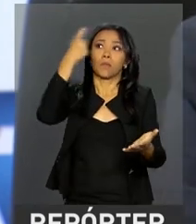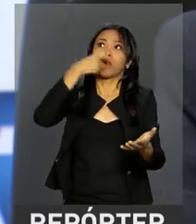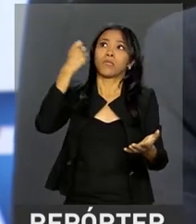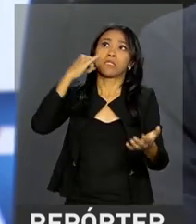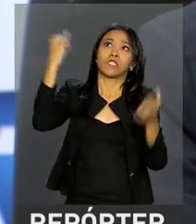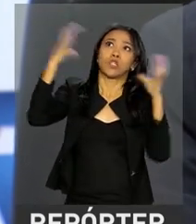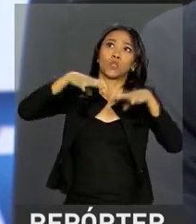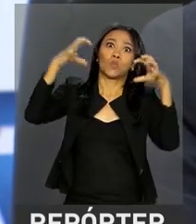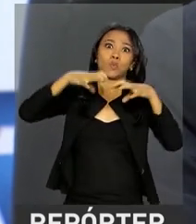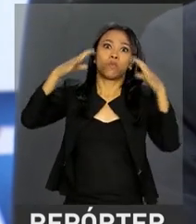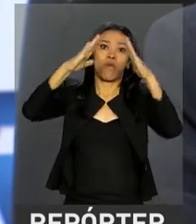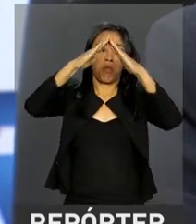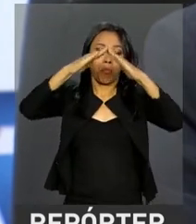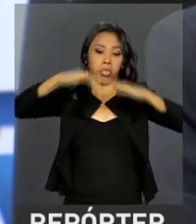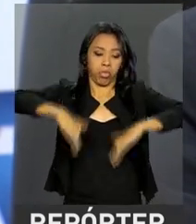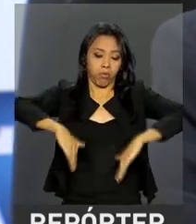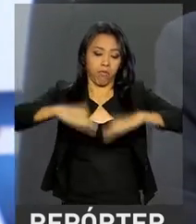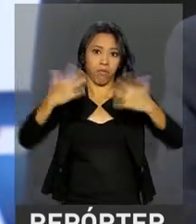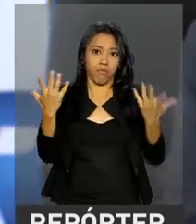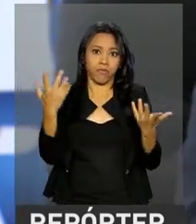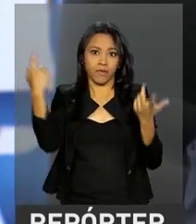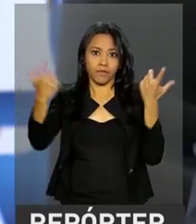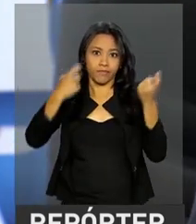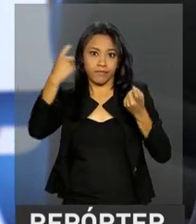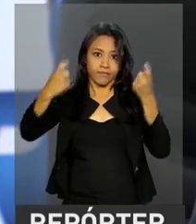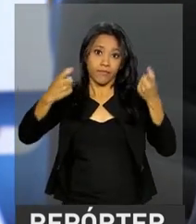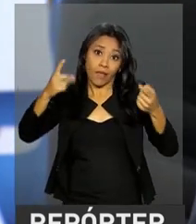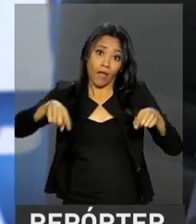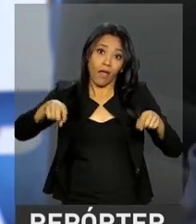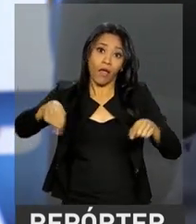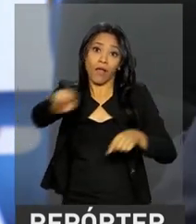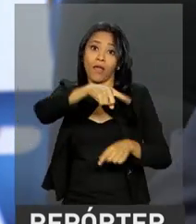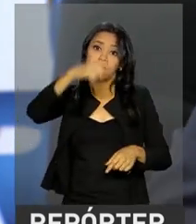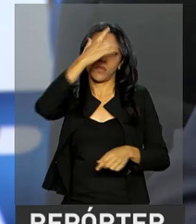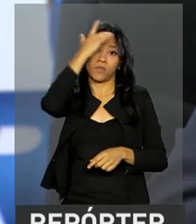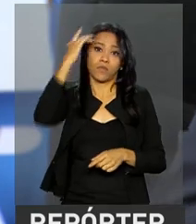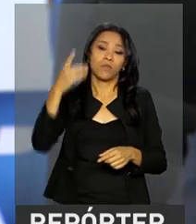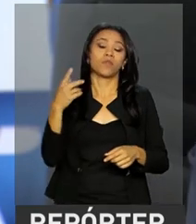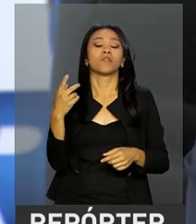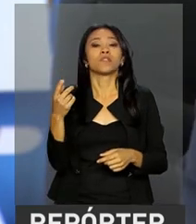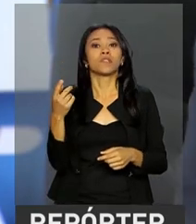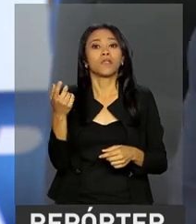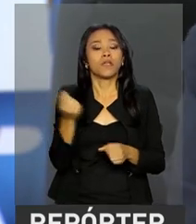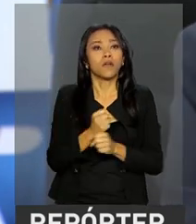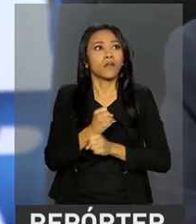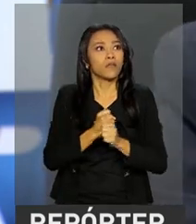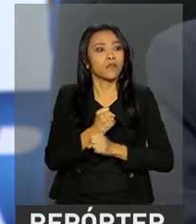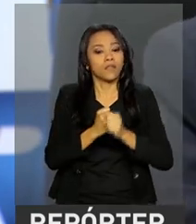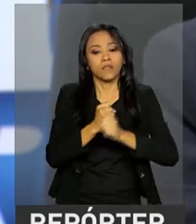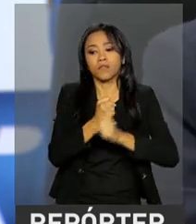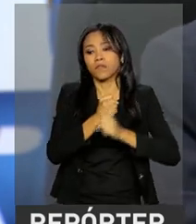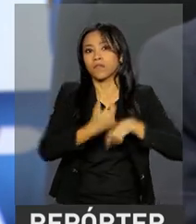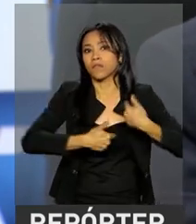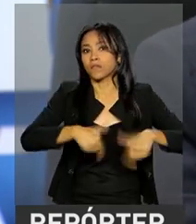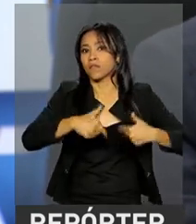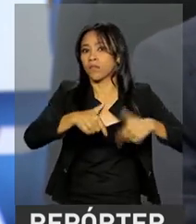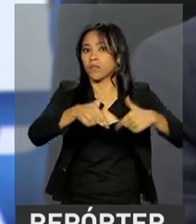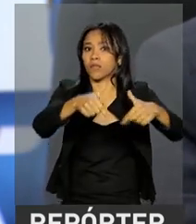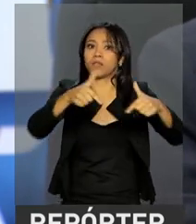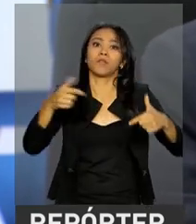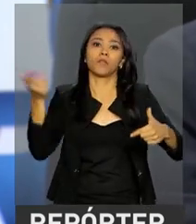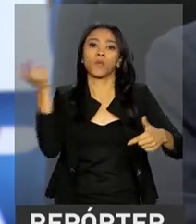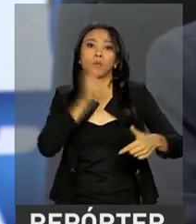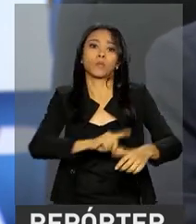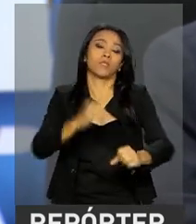a chuva vai derrubar o telhado? E são brasileiros que investiram muitos anos de seu suor para construir